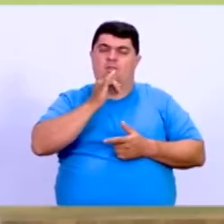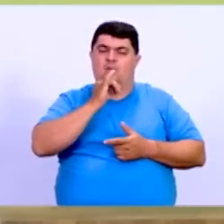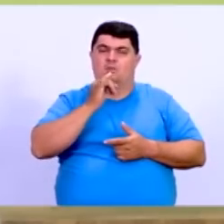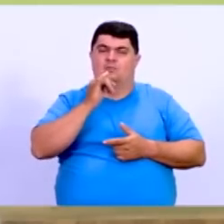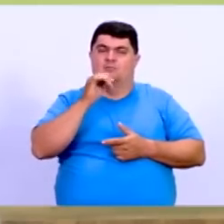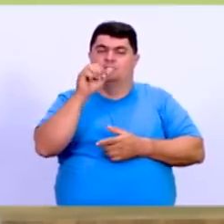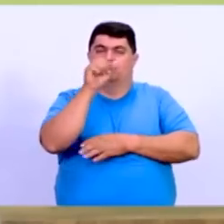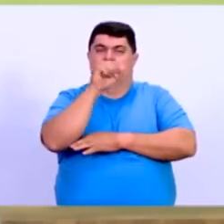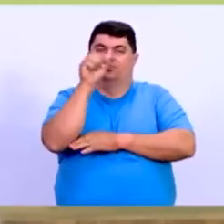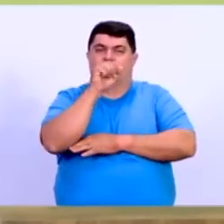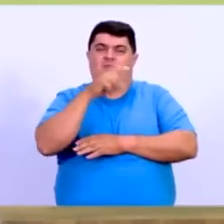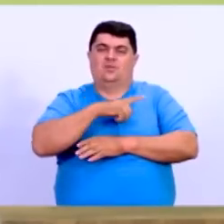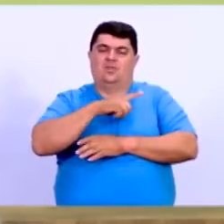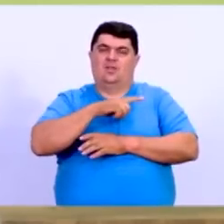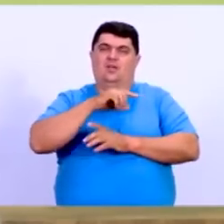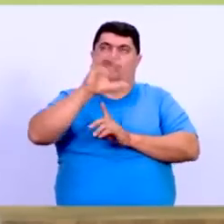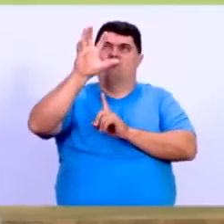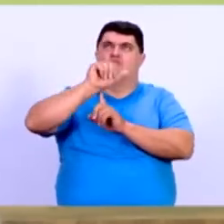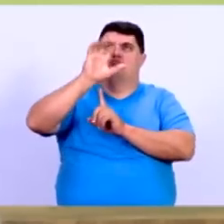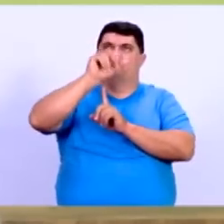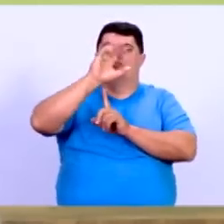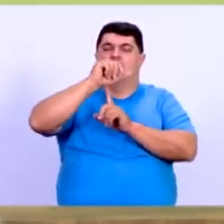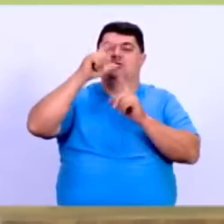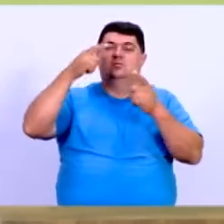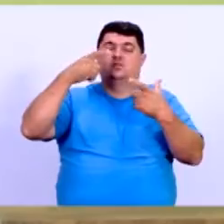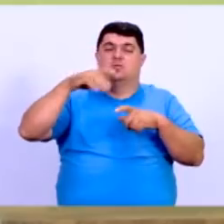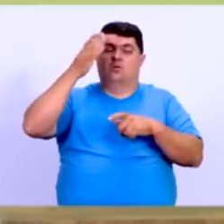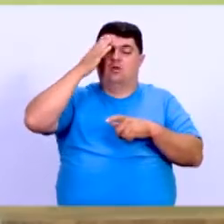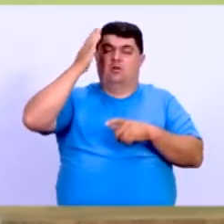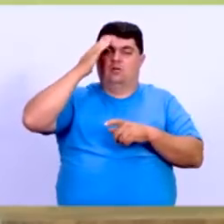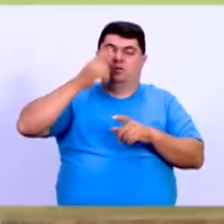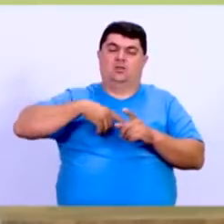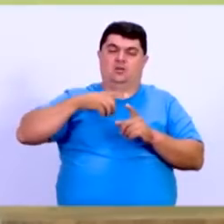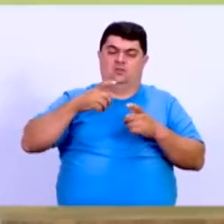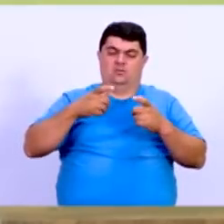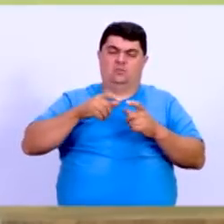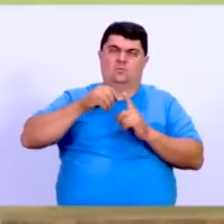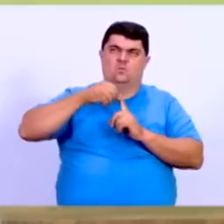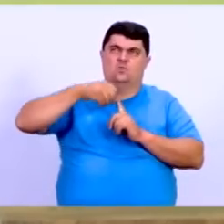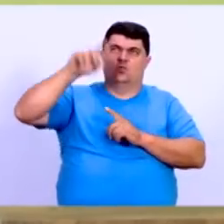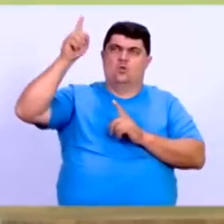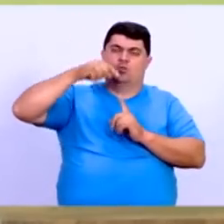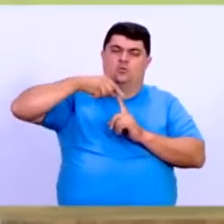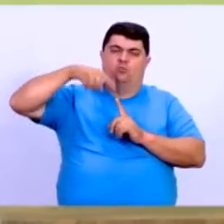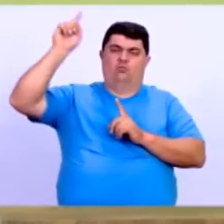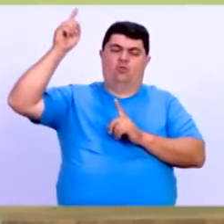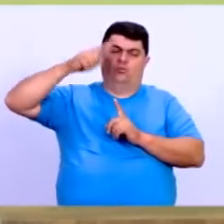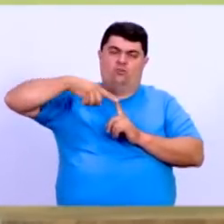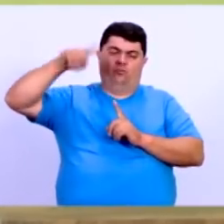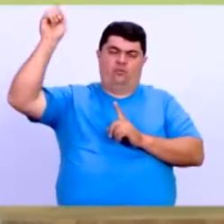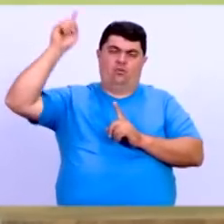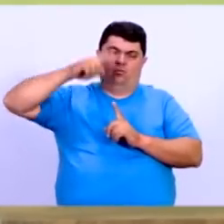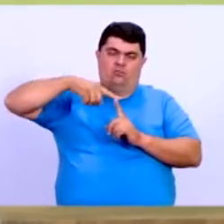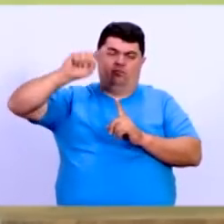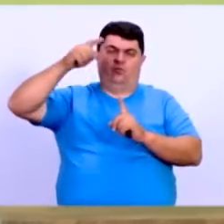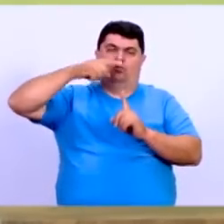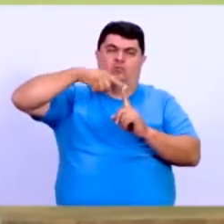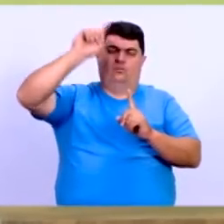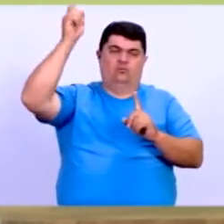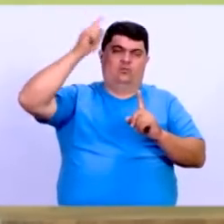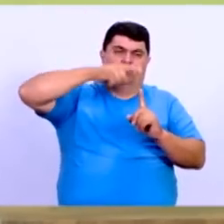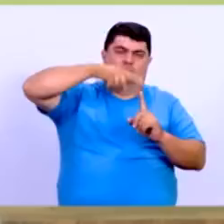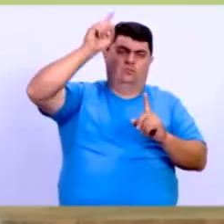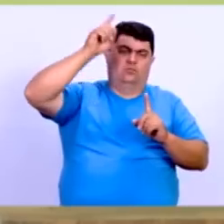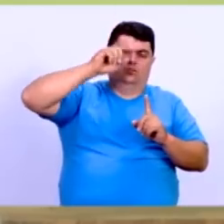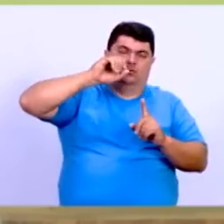é rastreado via satélite. Então o veículo está mandando a informação num sentido único, porém, pelo outro lado,